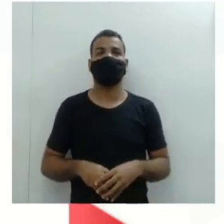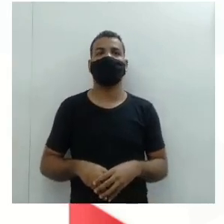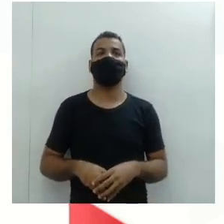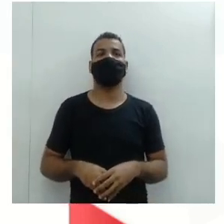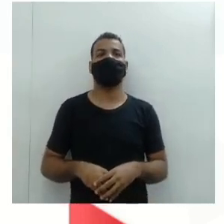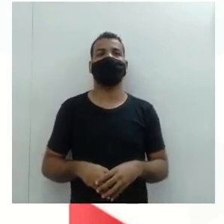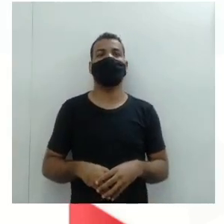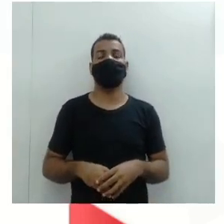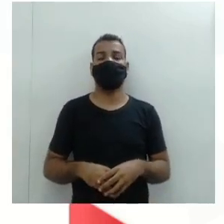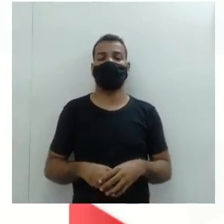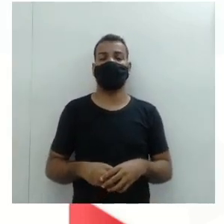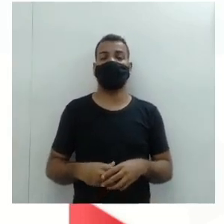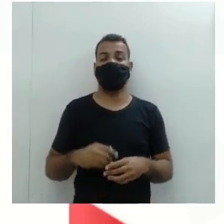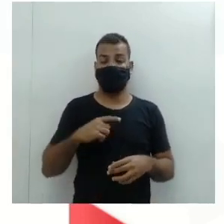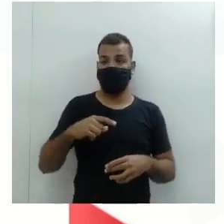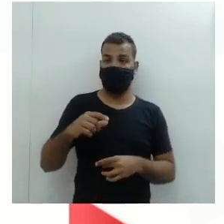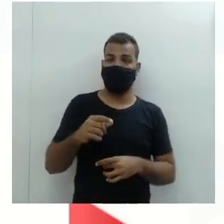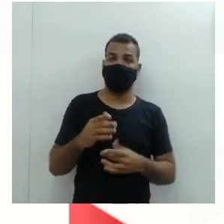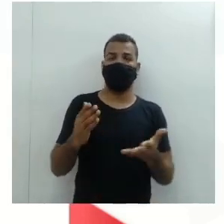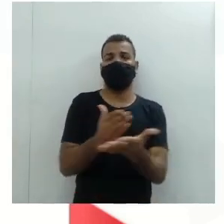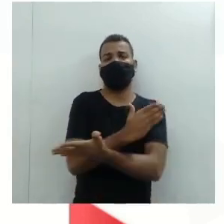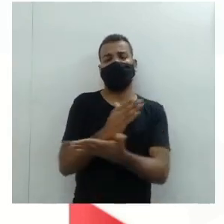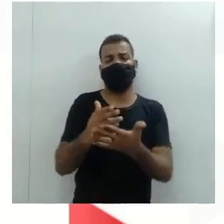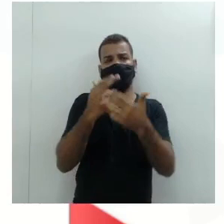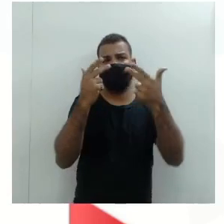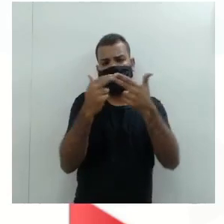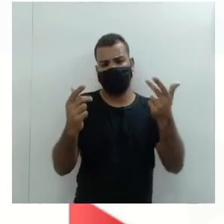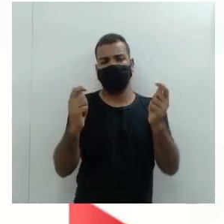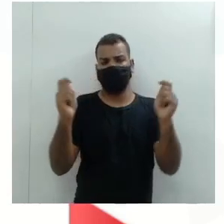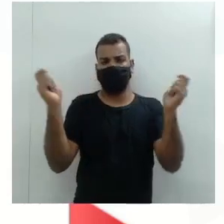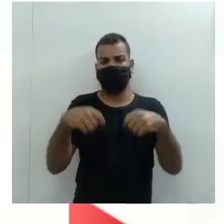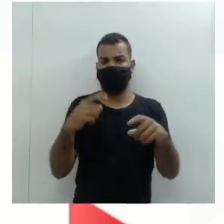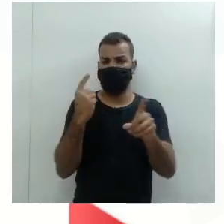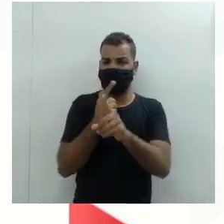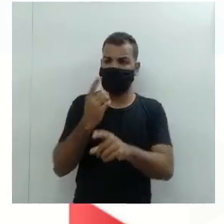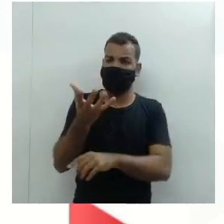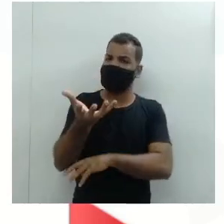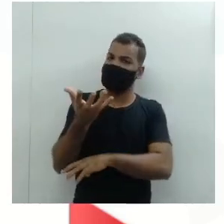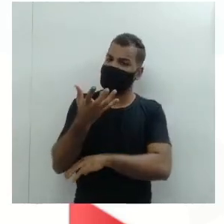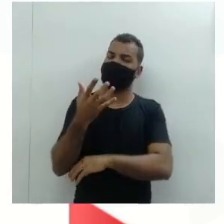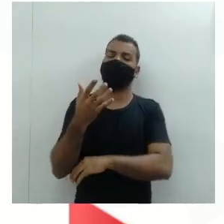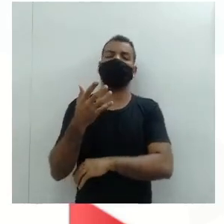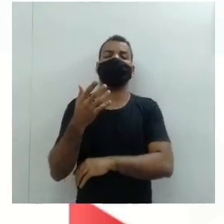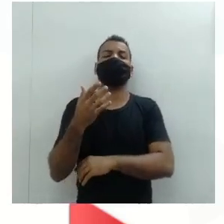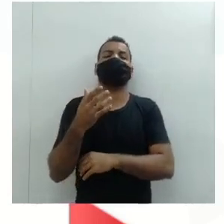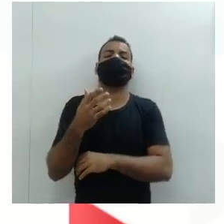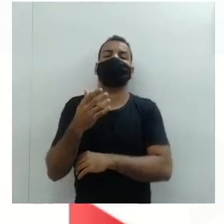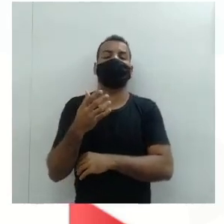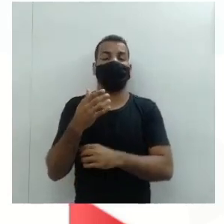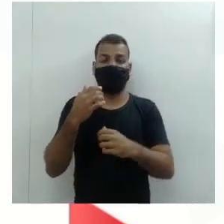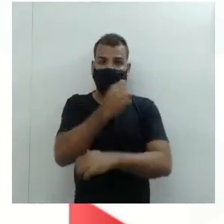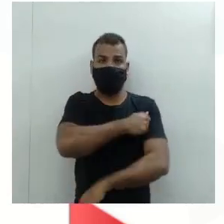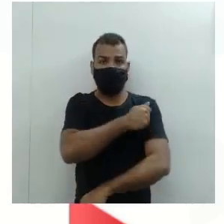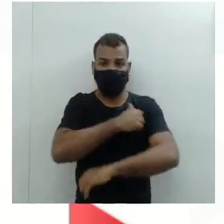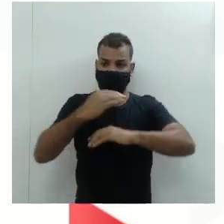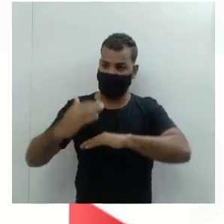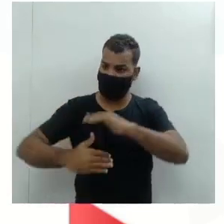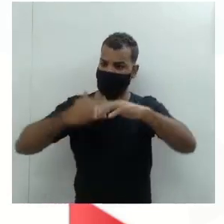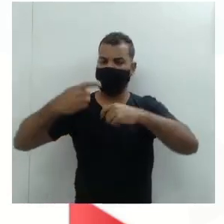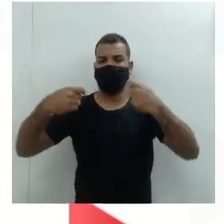algumas competências, ou seja, algumas possibilidades que nós queremos que os nossos estudantes desenvolvam, que